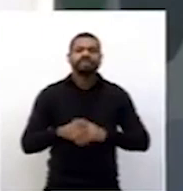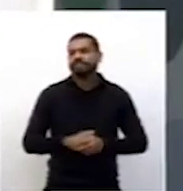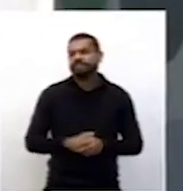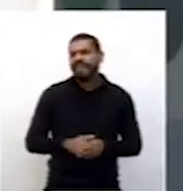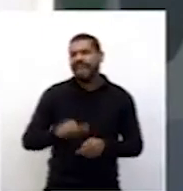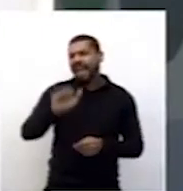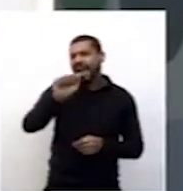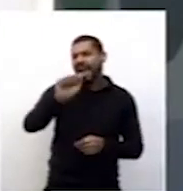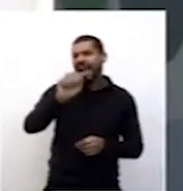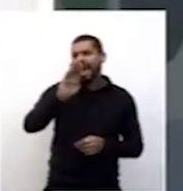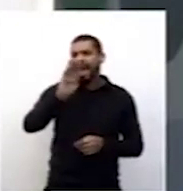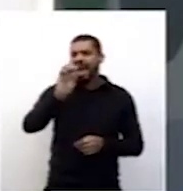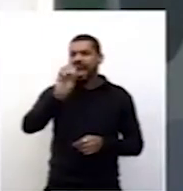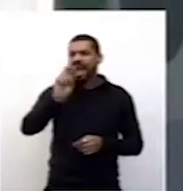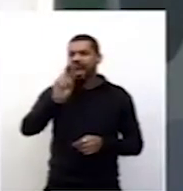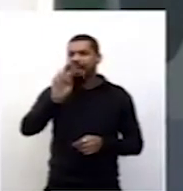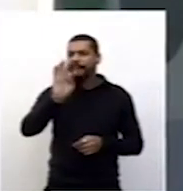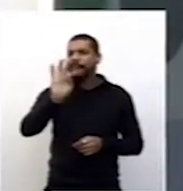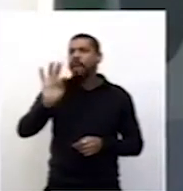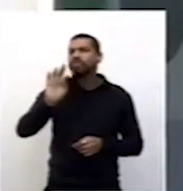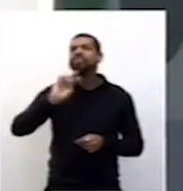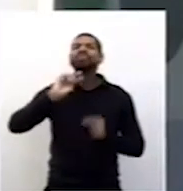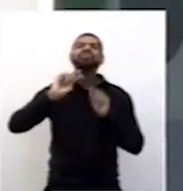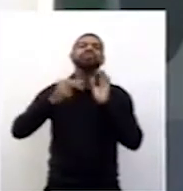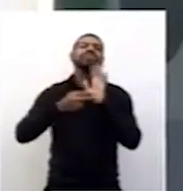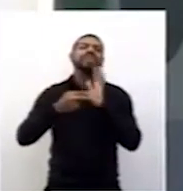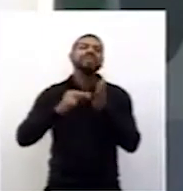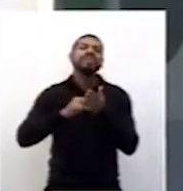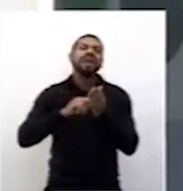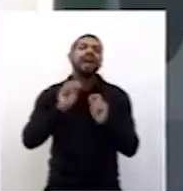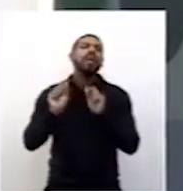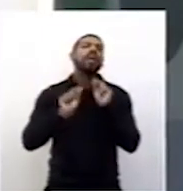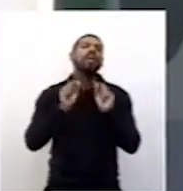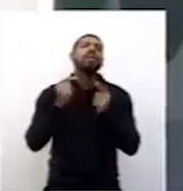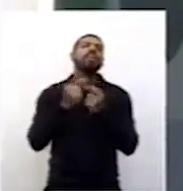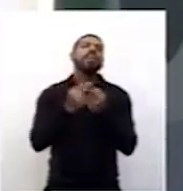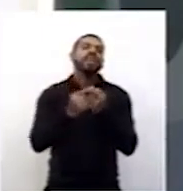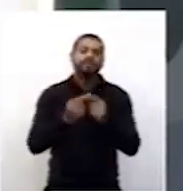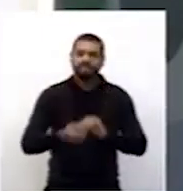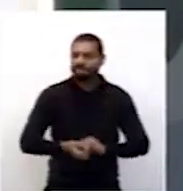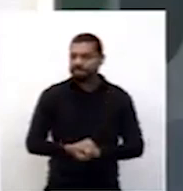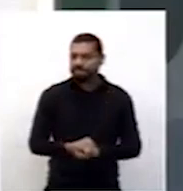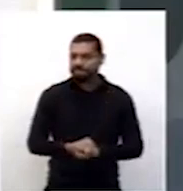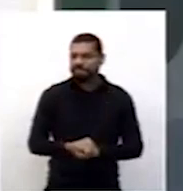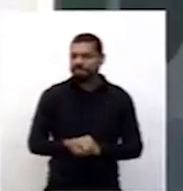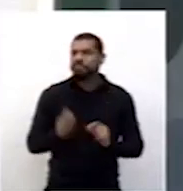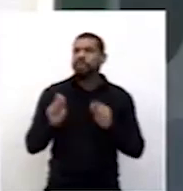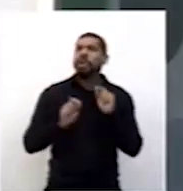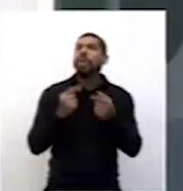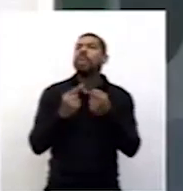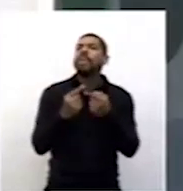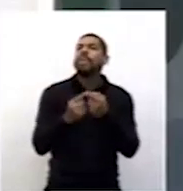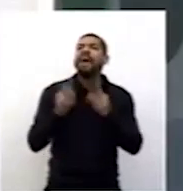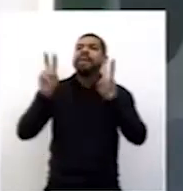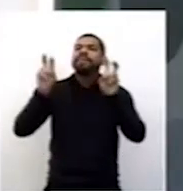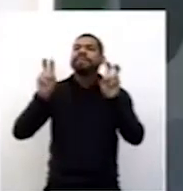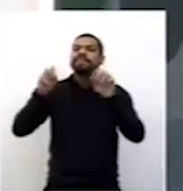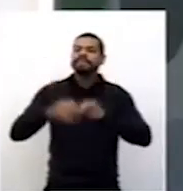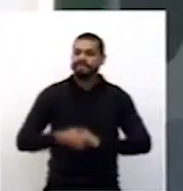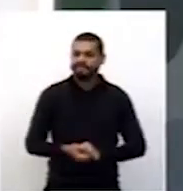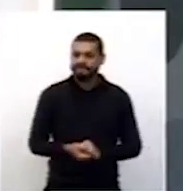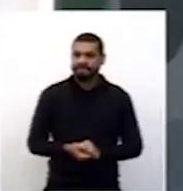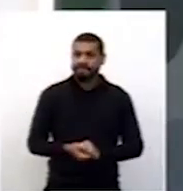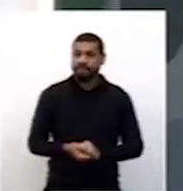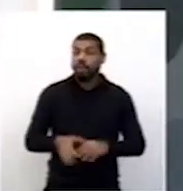about. Toda vez que aparecer essa preposição about, significa sobre, né? Sobre que assunto eu vou falar? Então, what is it about?